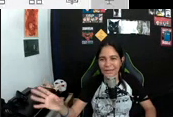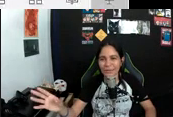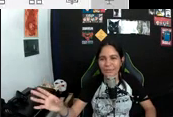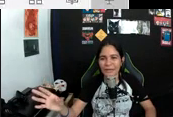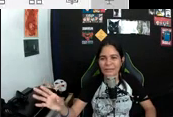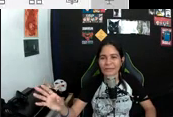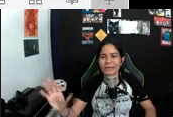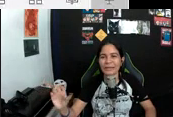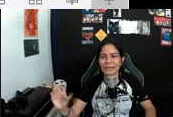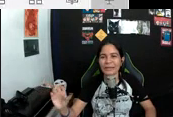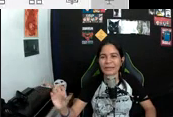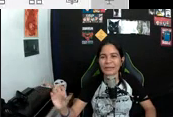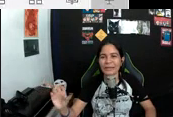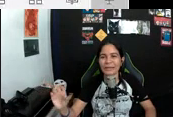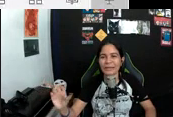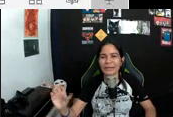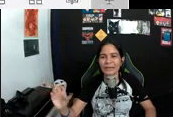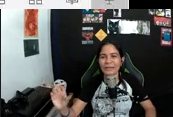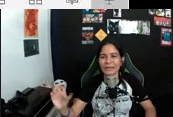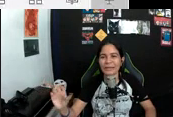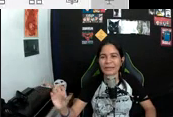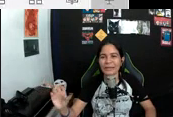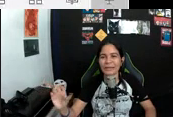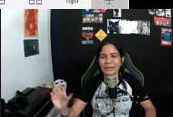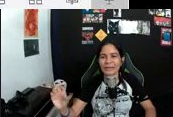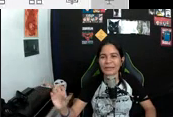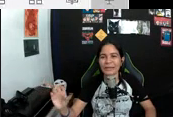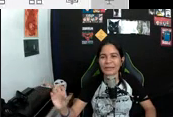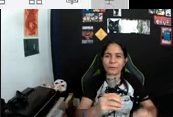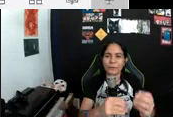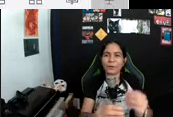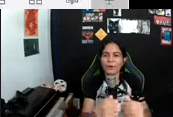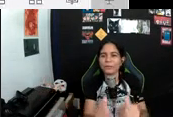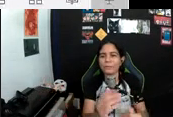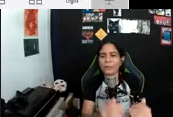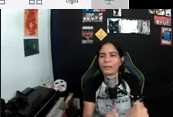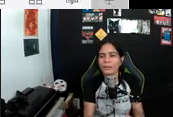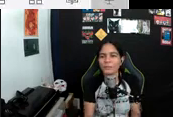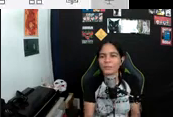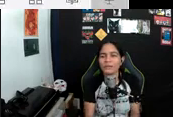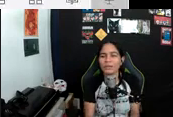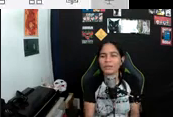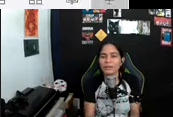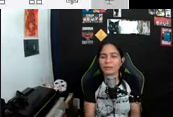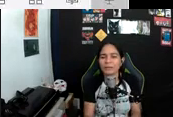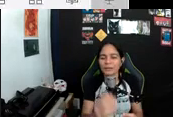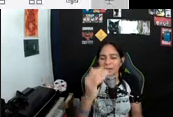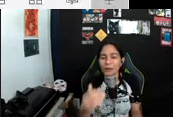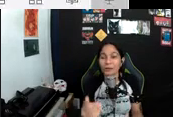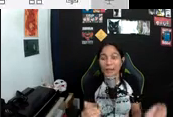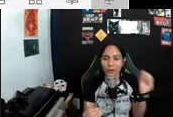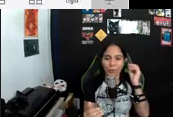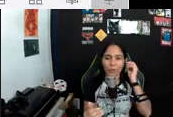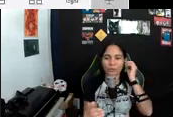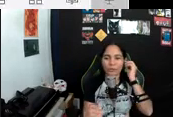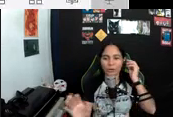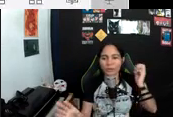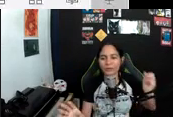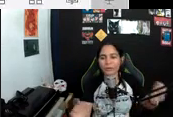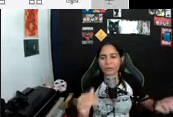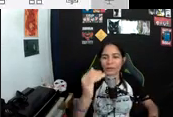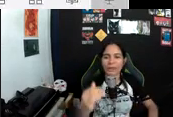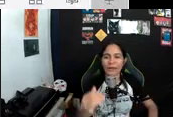atenção, você acaba pagando, né? Um refrigerantezinho, uma cervejinha ali foi colocada no meio ali dos pedidos, né? Na